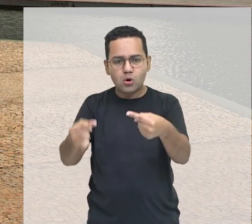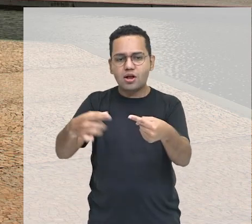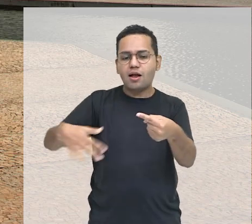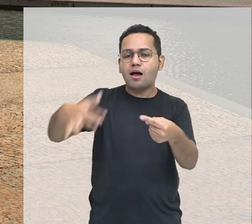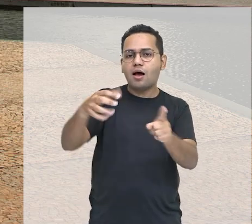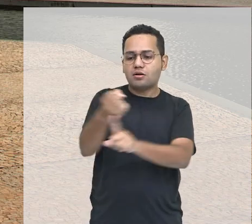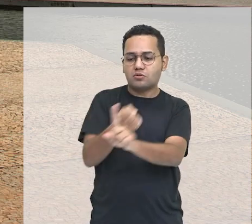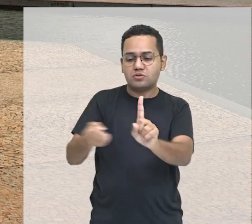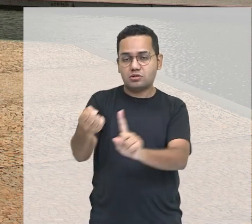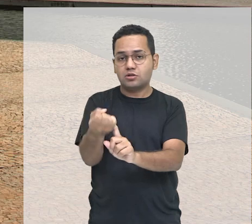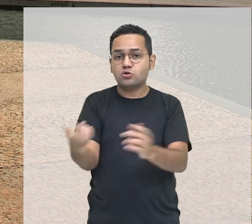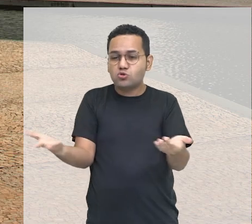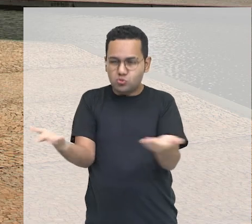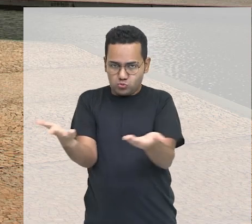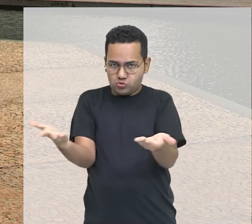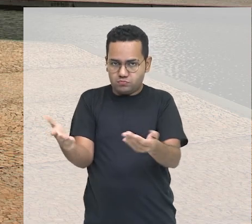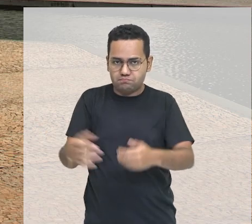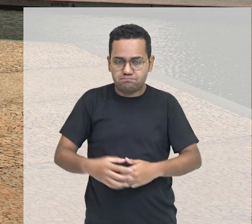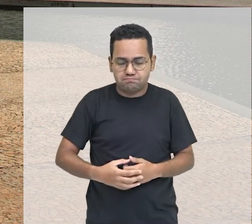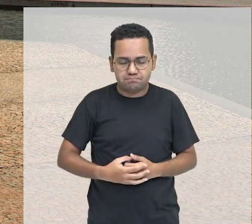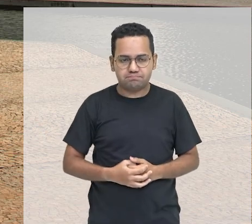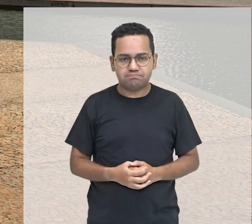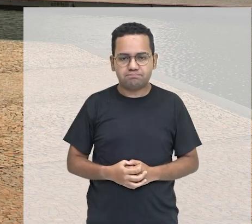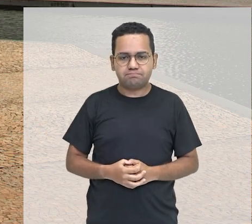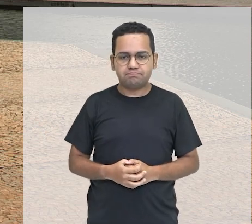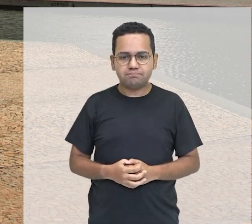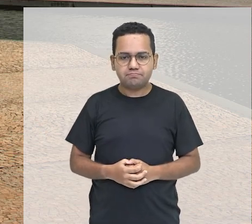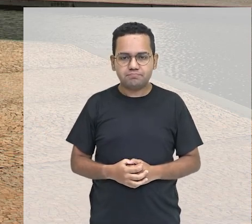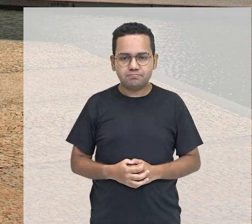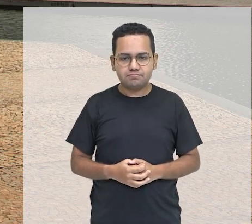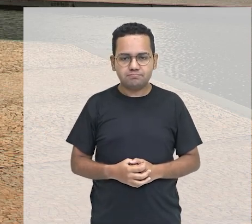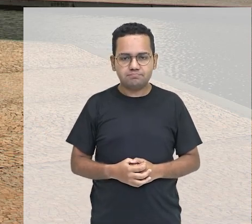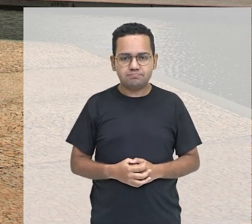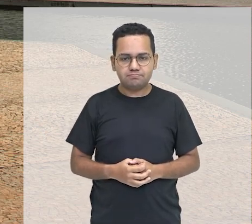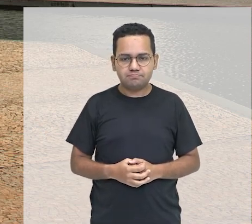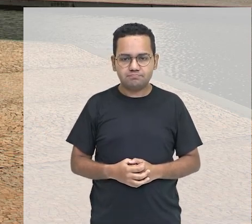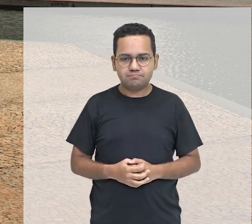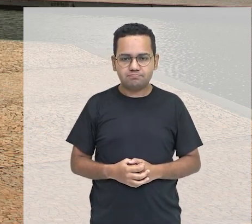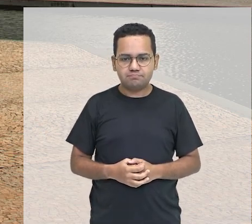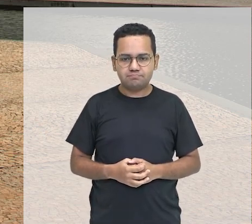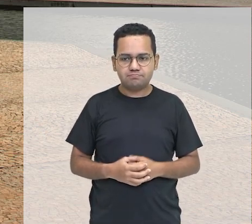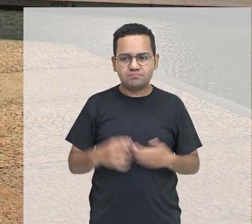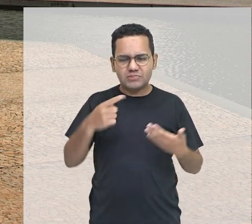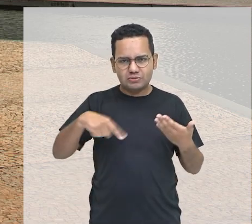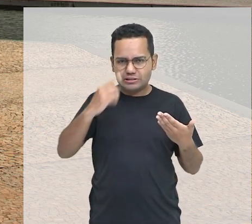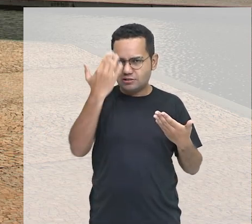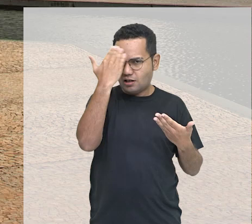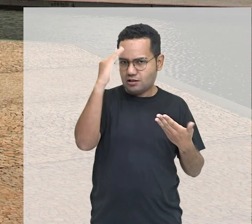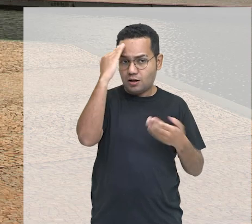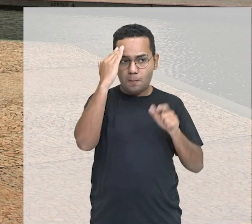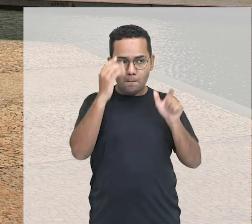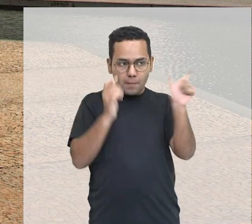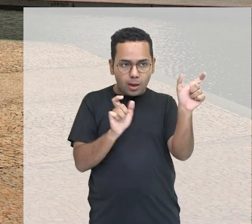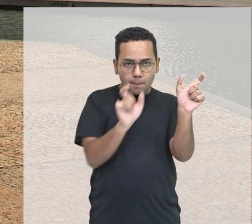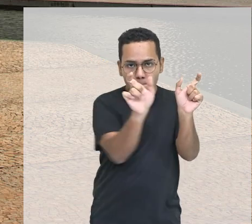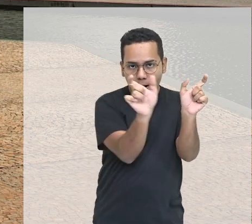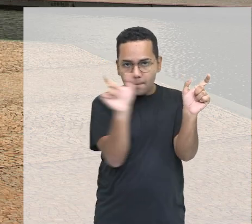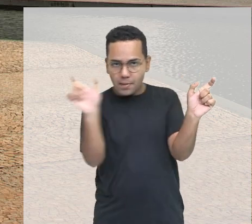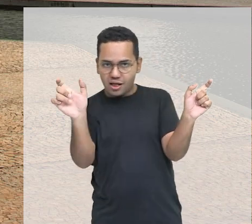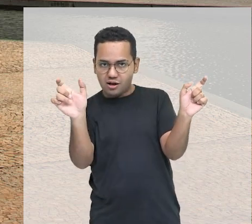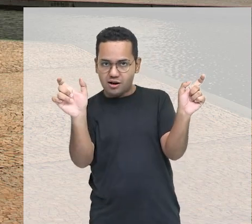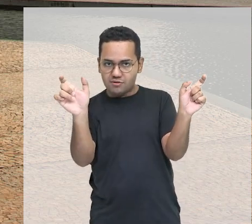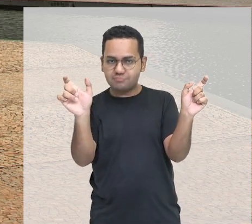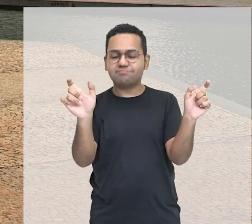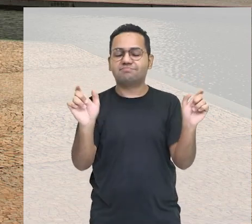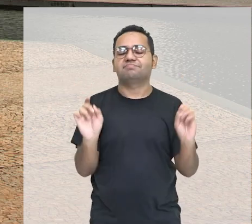das sociedades modernas, certo? Então, muito bem, ficou aí bem especificado cada um dos